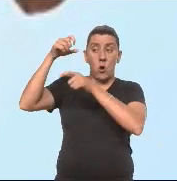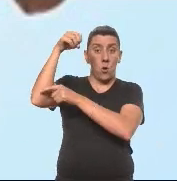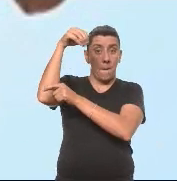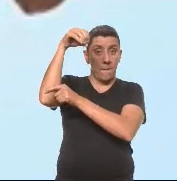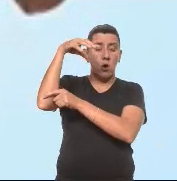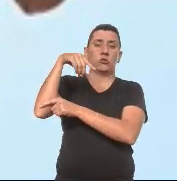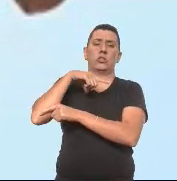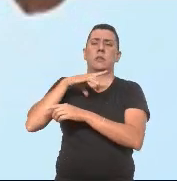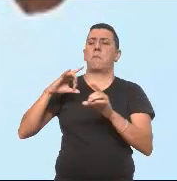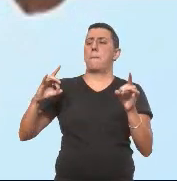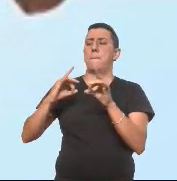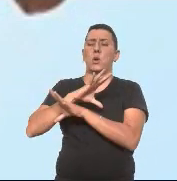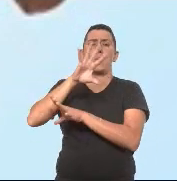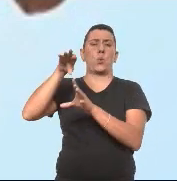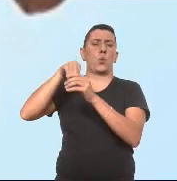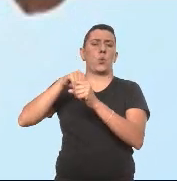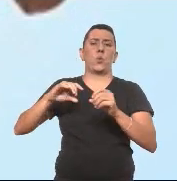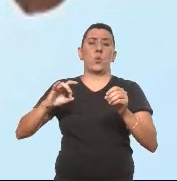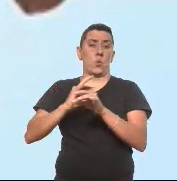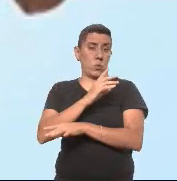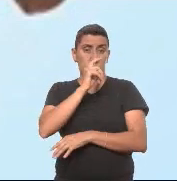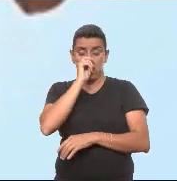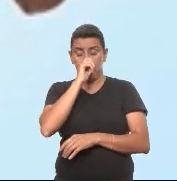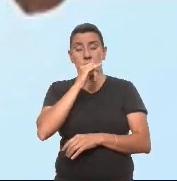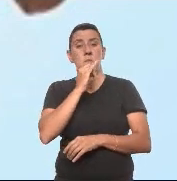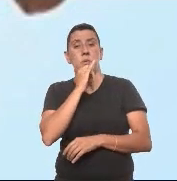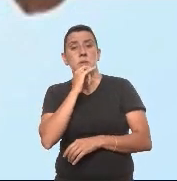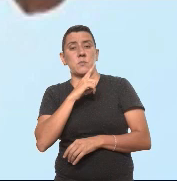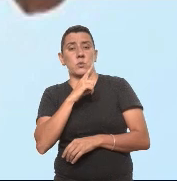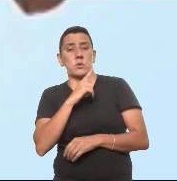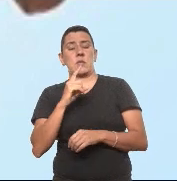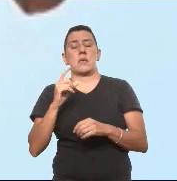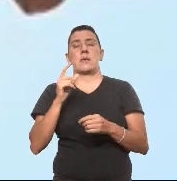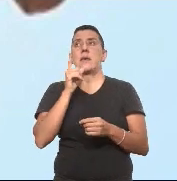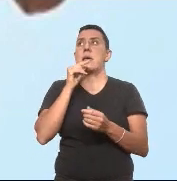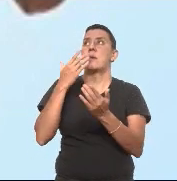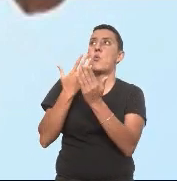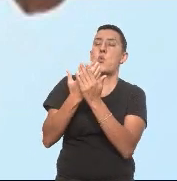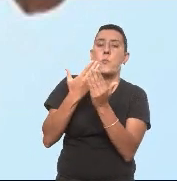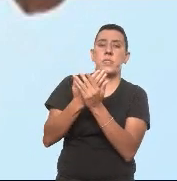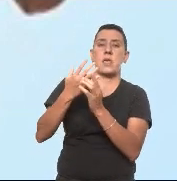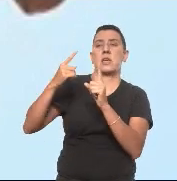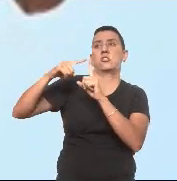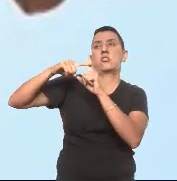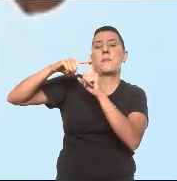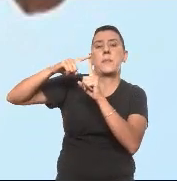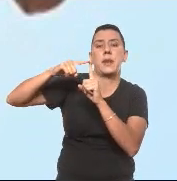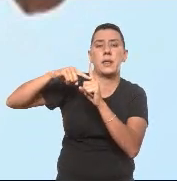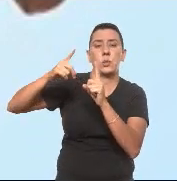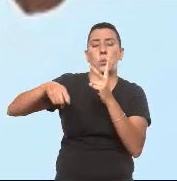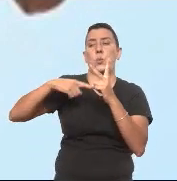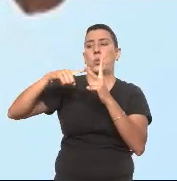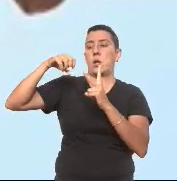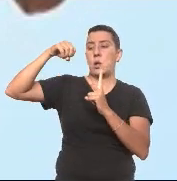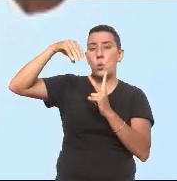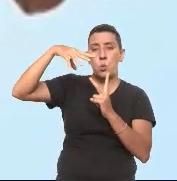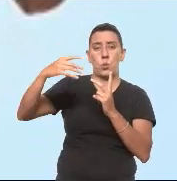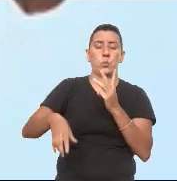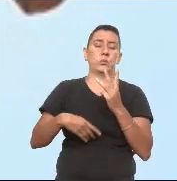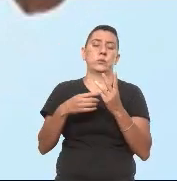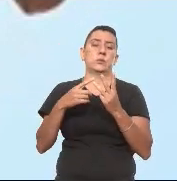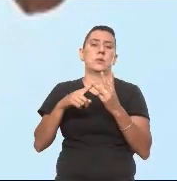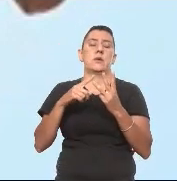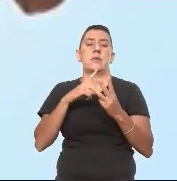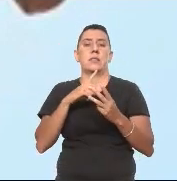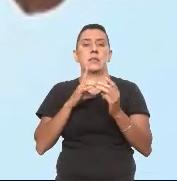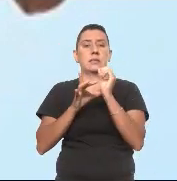dispositivo Então como Eu mencionei eu tenho toda a parte ali de sensores de umidade e temperatura iluminação e assim por diante